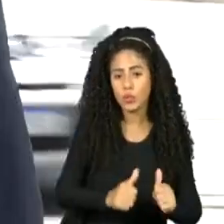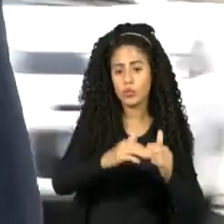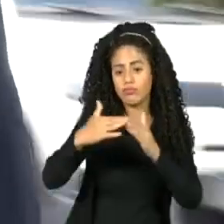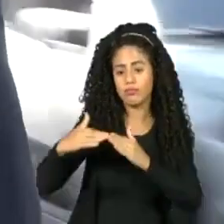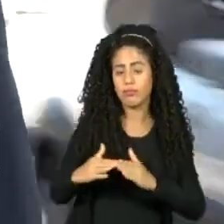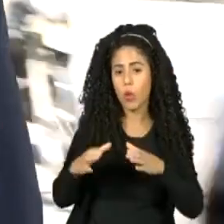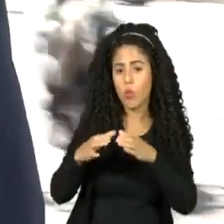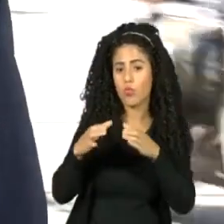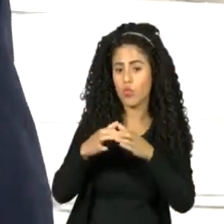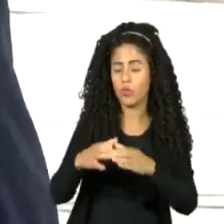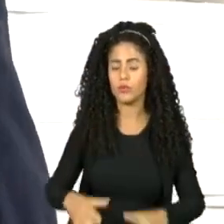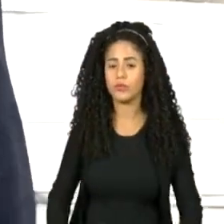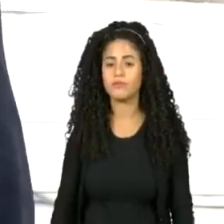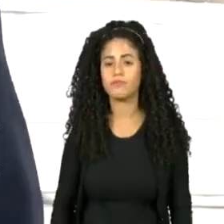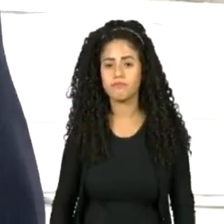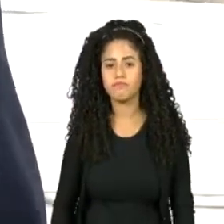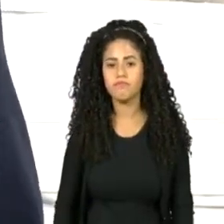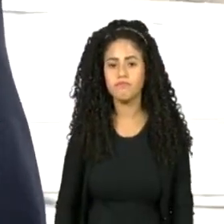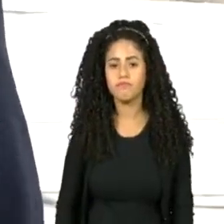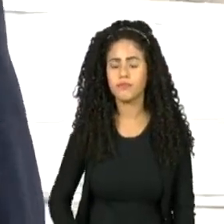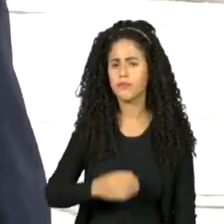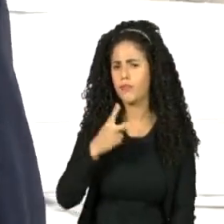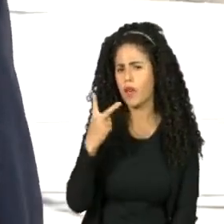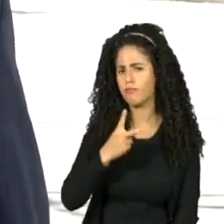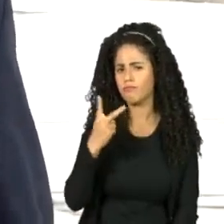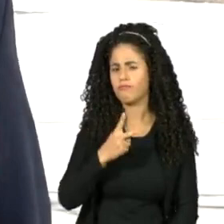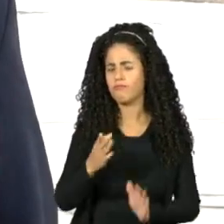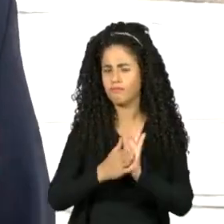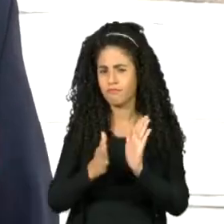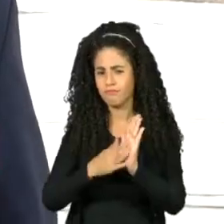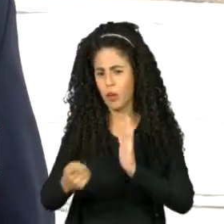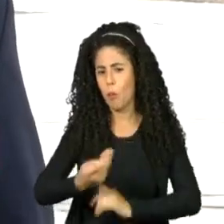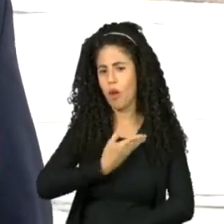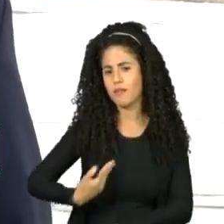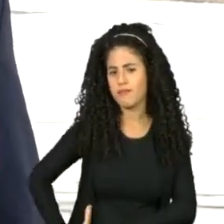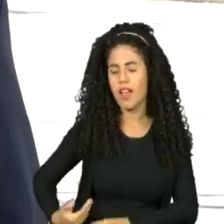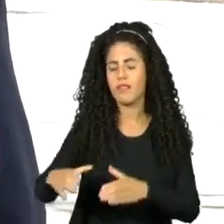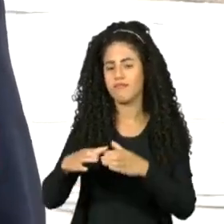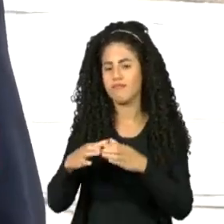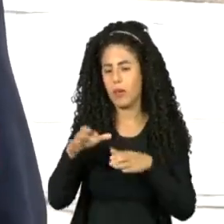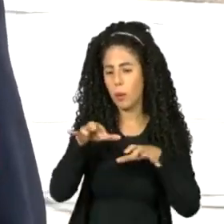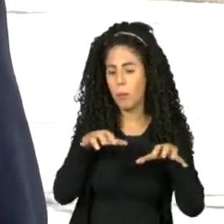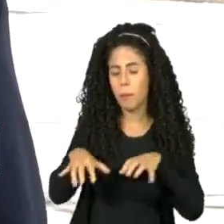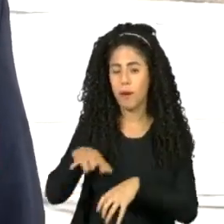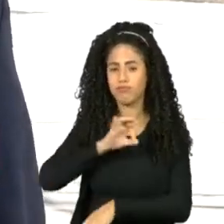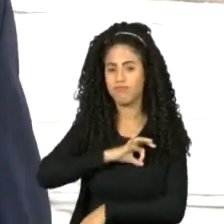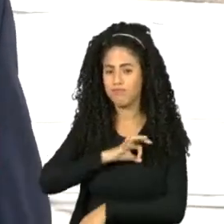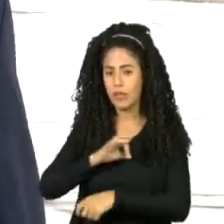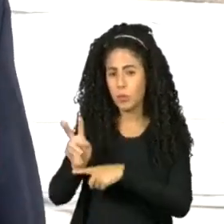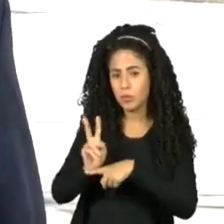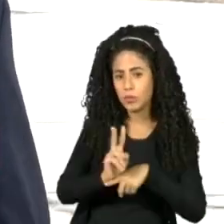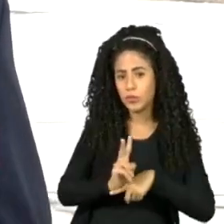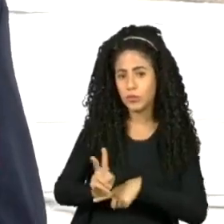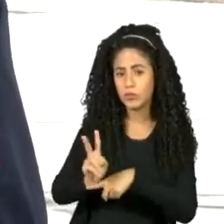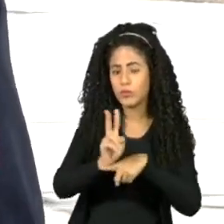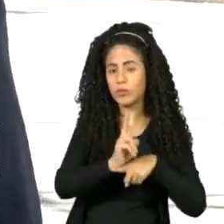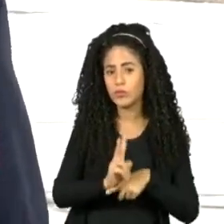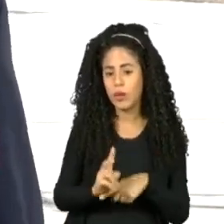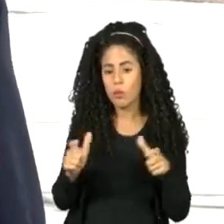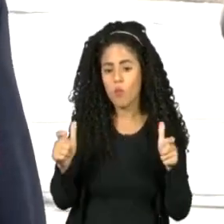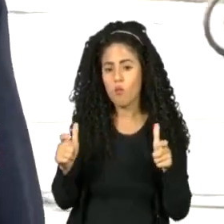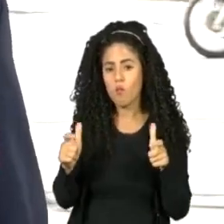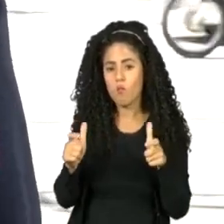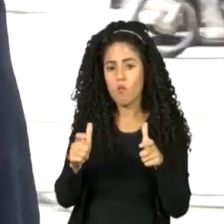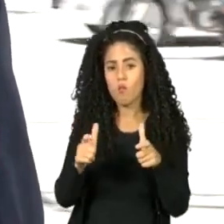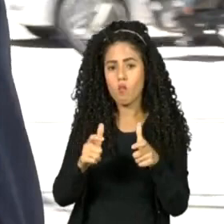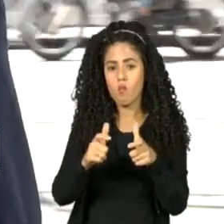milícias. No segundo dia de ações do projeto Cidade Integrada, a quantidade de policiais empregada diminuiu